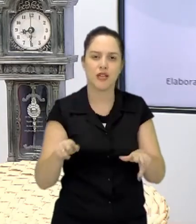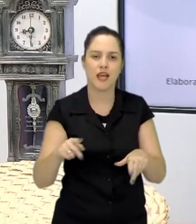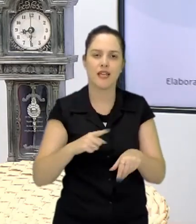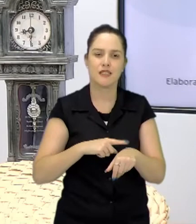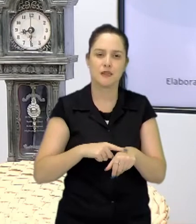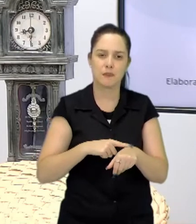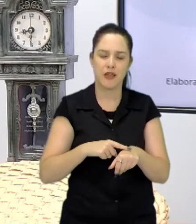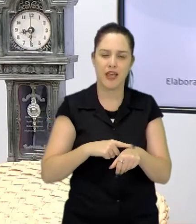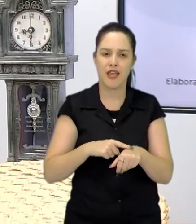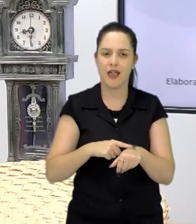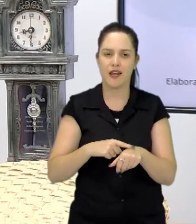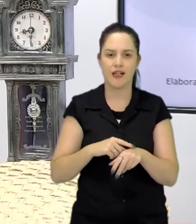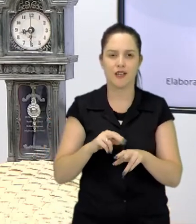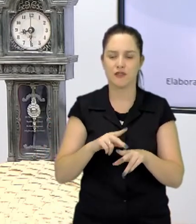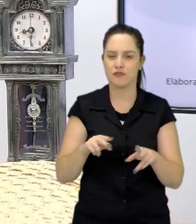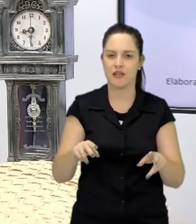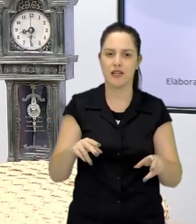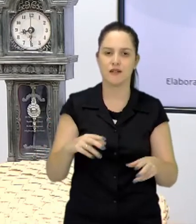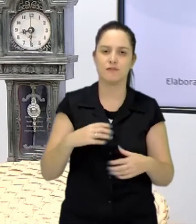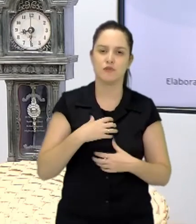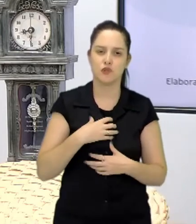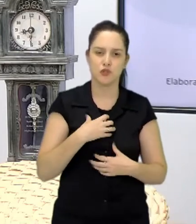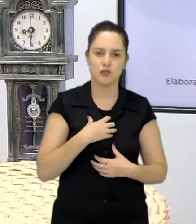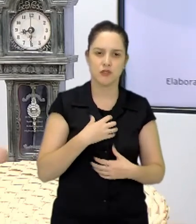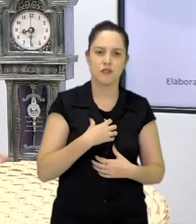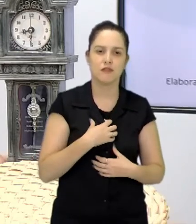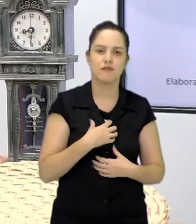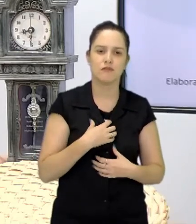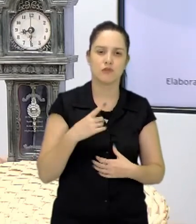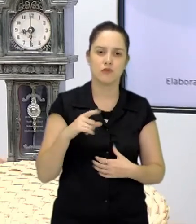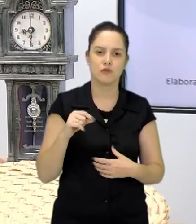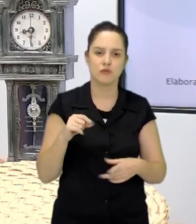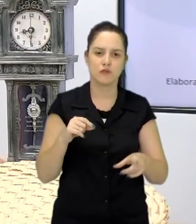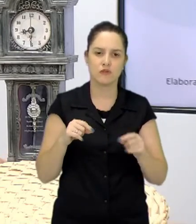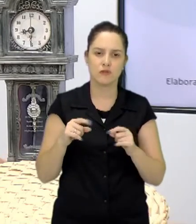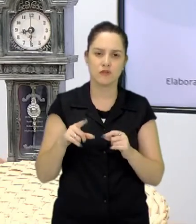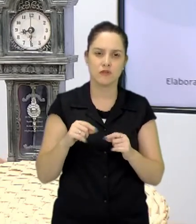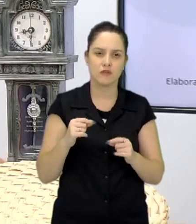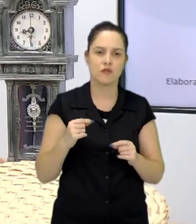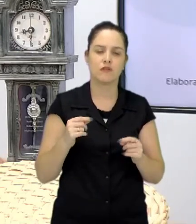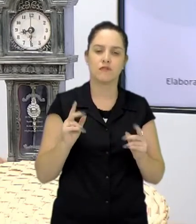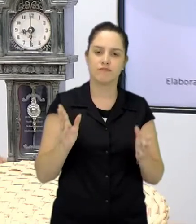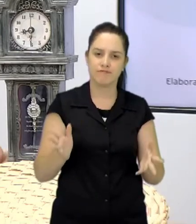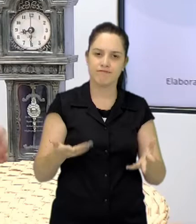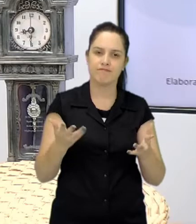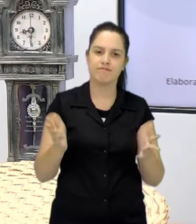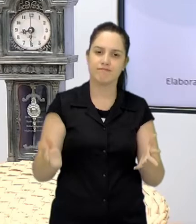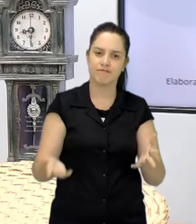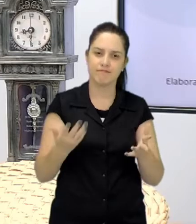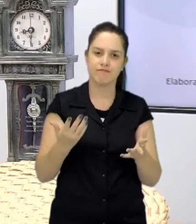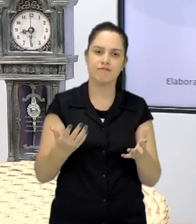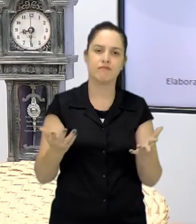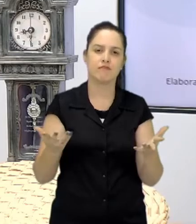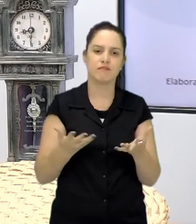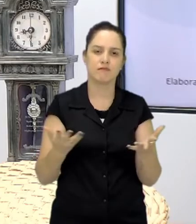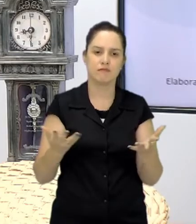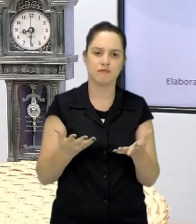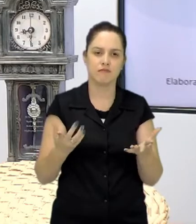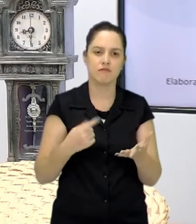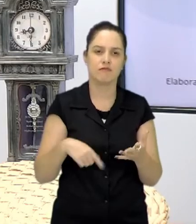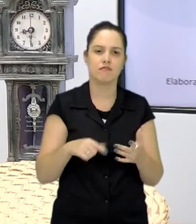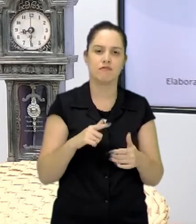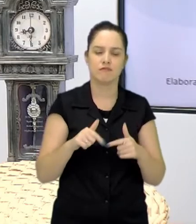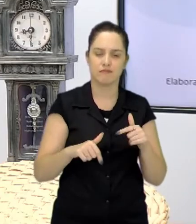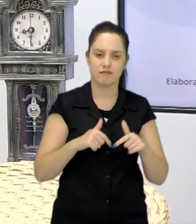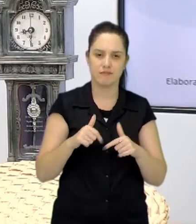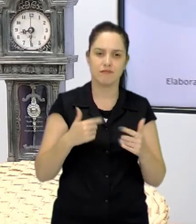diversas peles, diversas tonalidades, como nós temos também uma questão do sincretismo, né, de vários sincretismos, a gente já trabalhou isso nas outras